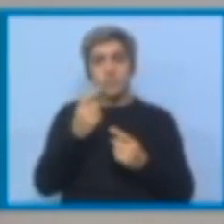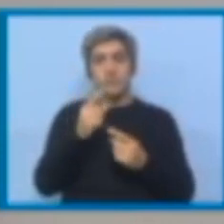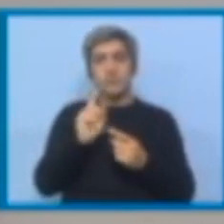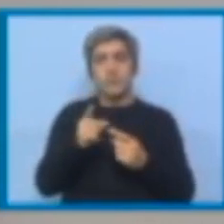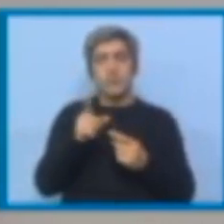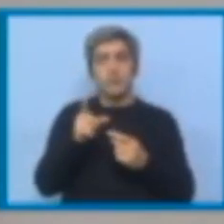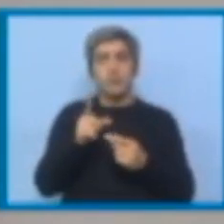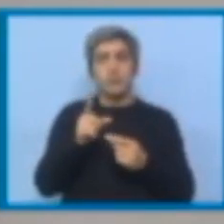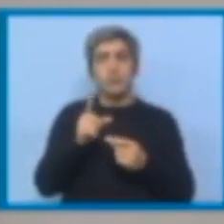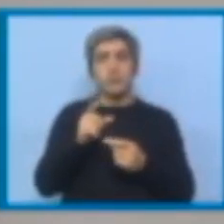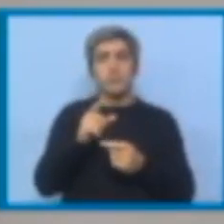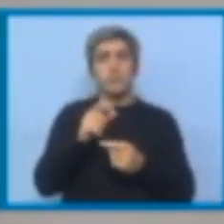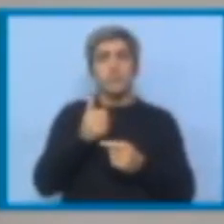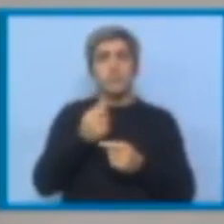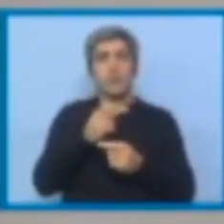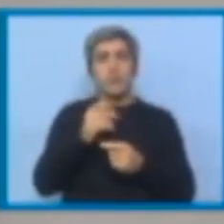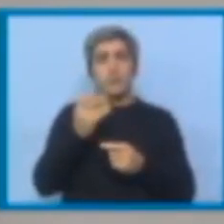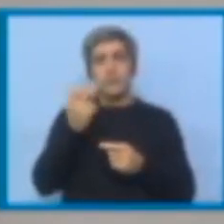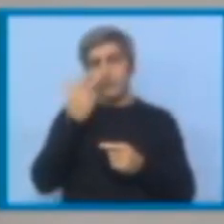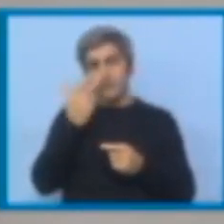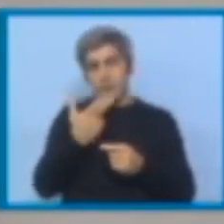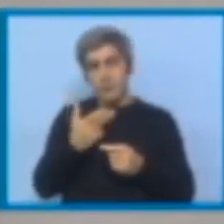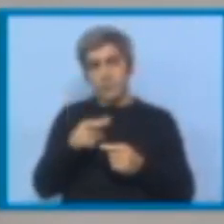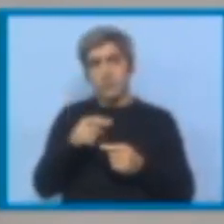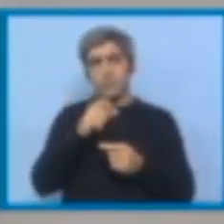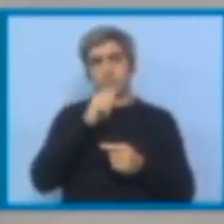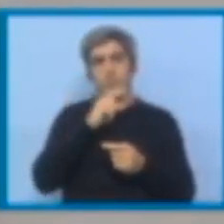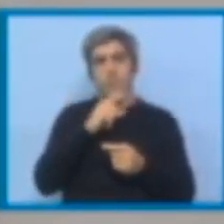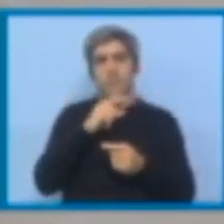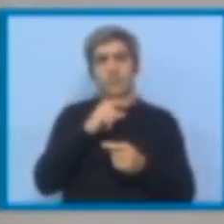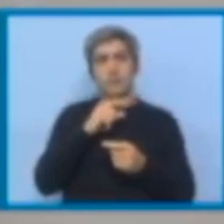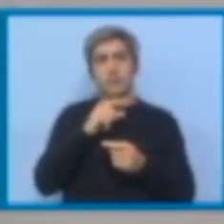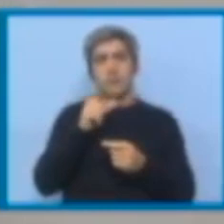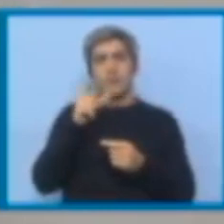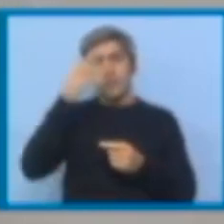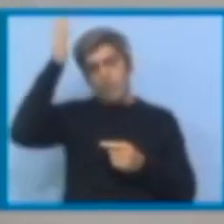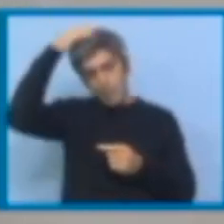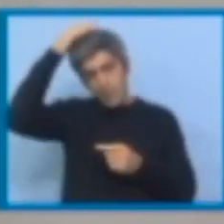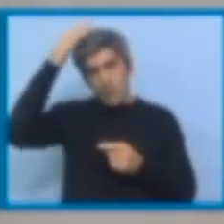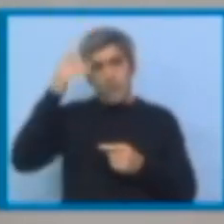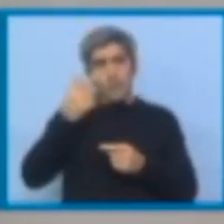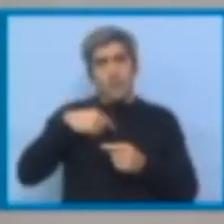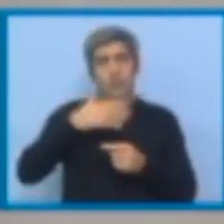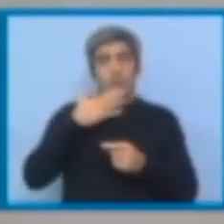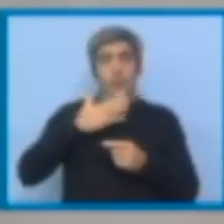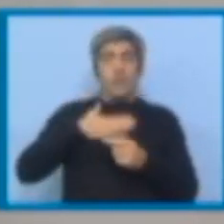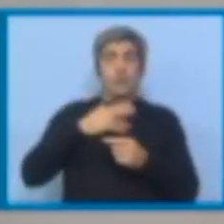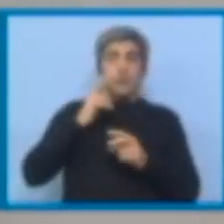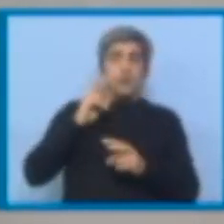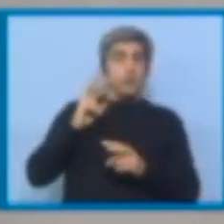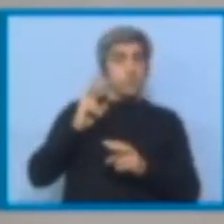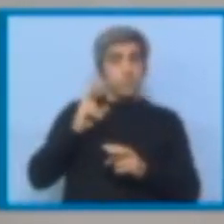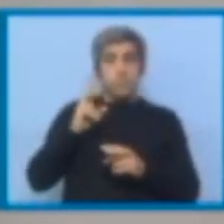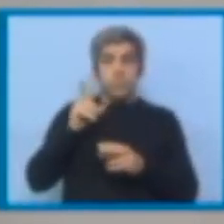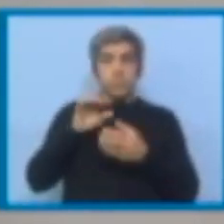esse alicerce de barro muito frágil que a administração Trump nos presenteia e que não